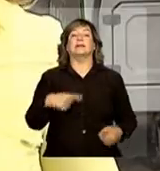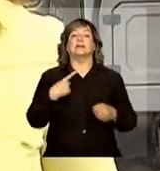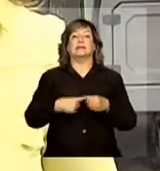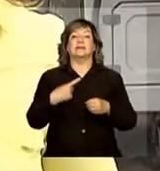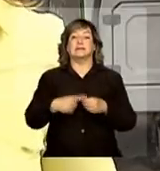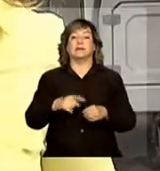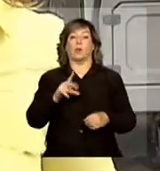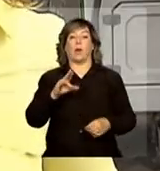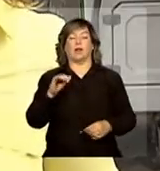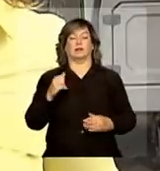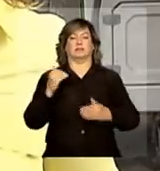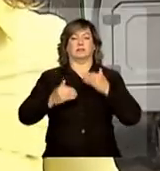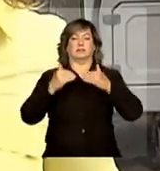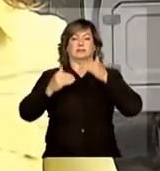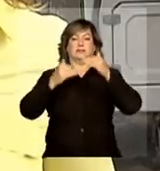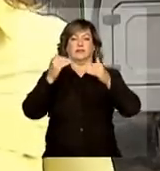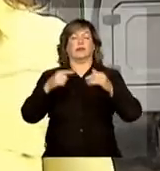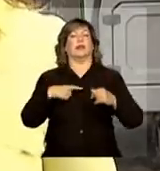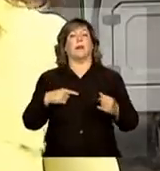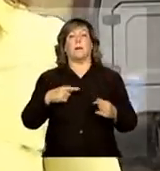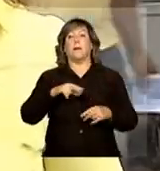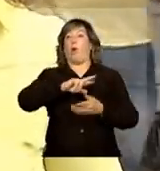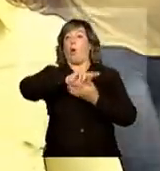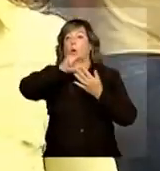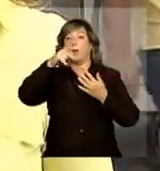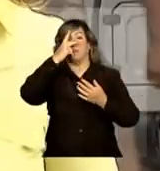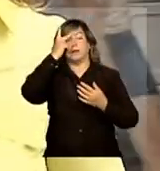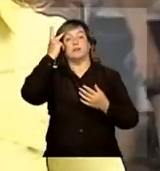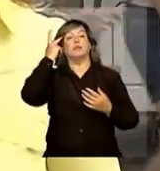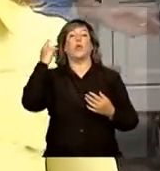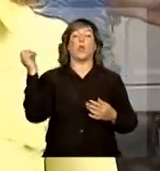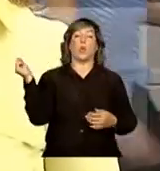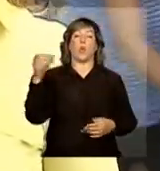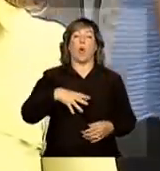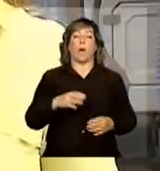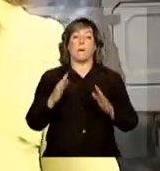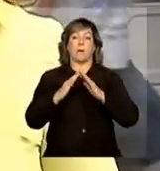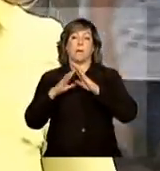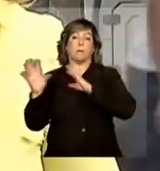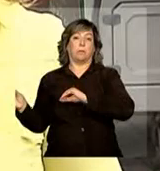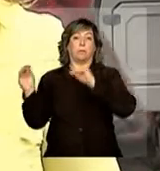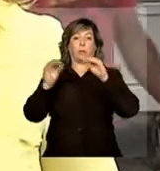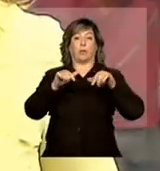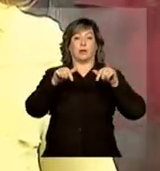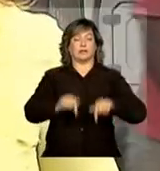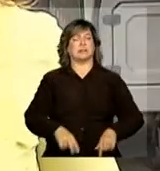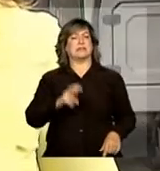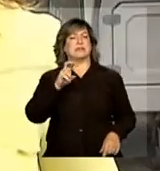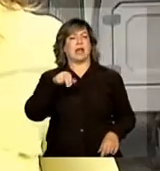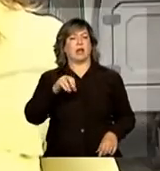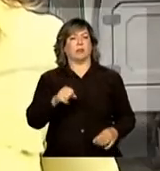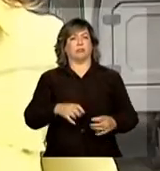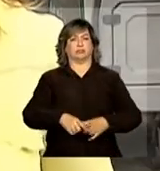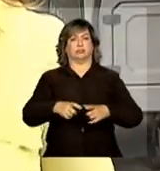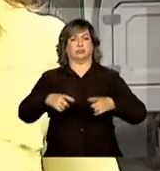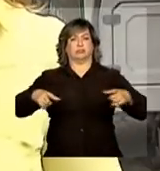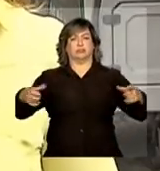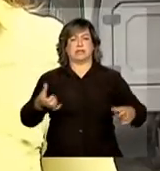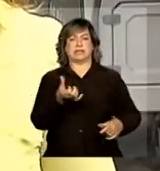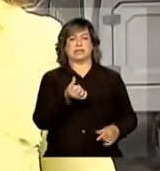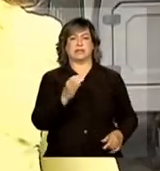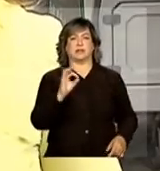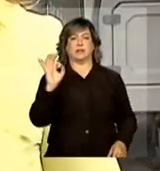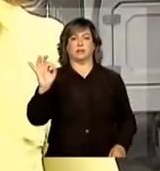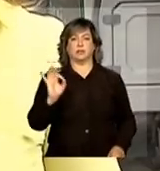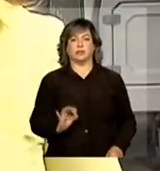Verde também atraiu novos moradores para a cidade. Em 5 anos, a população daqui cresceu 60% de